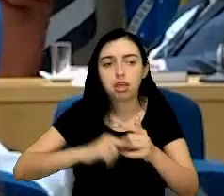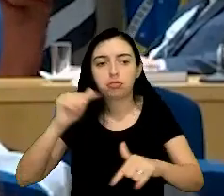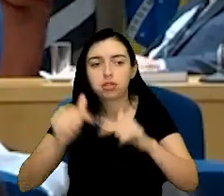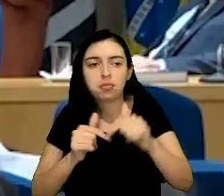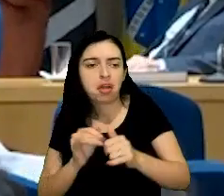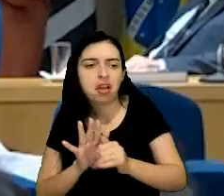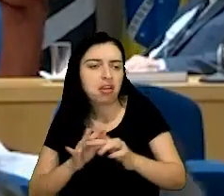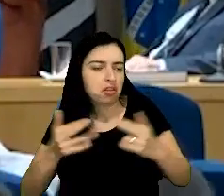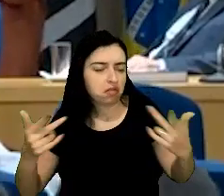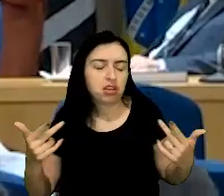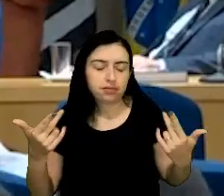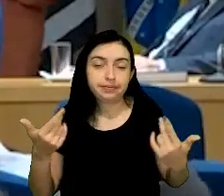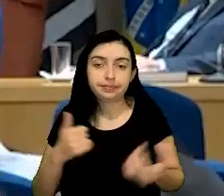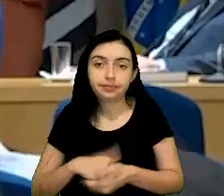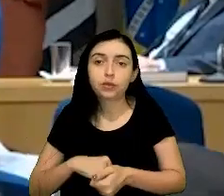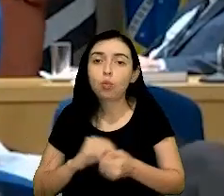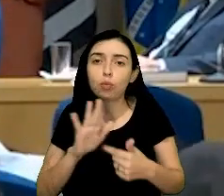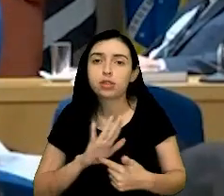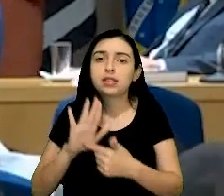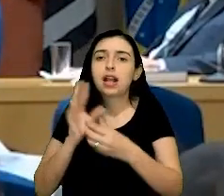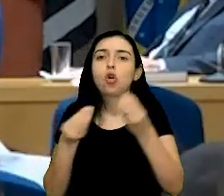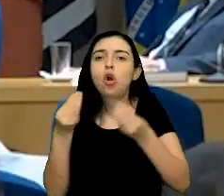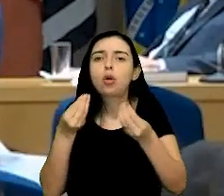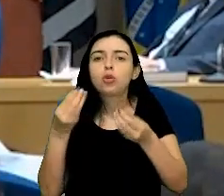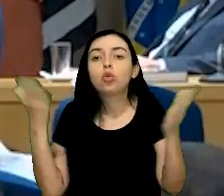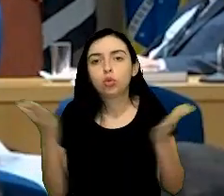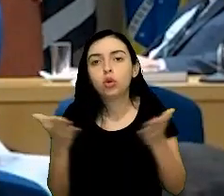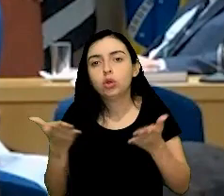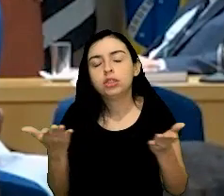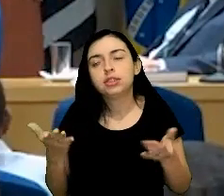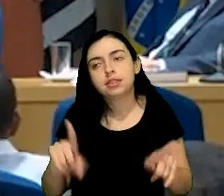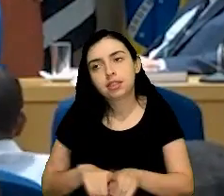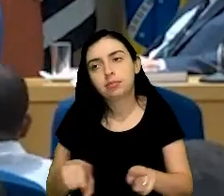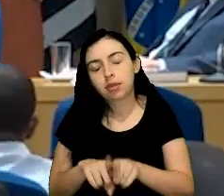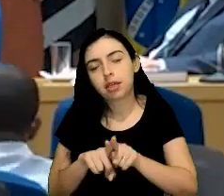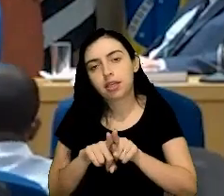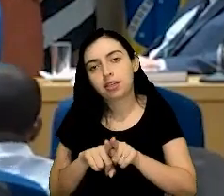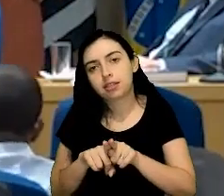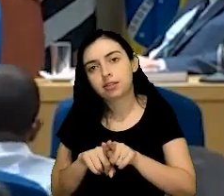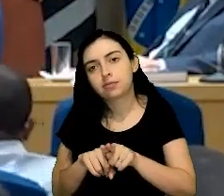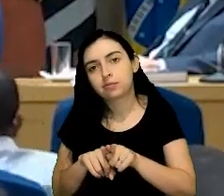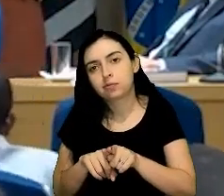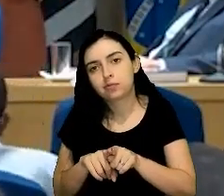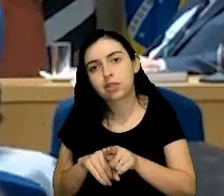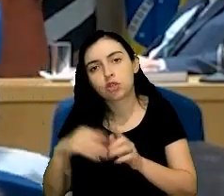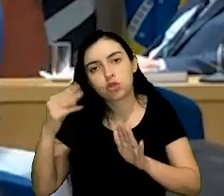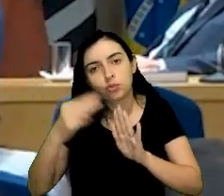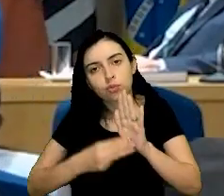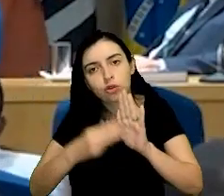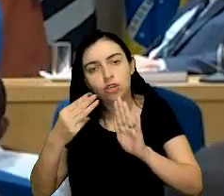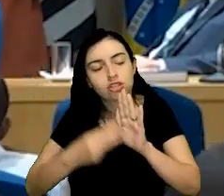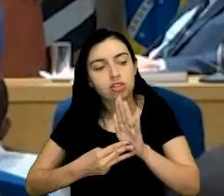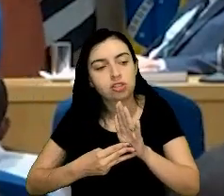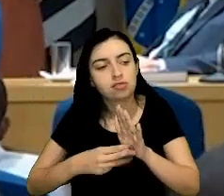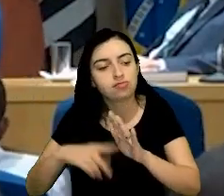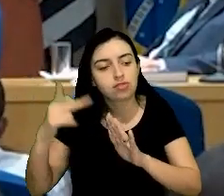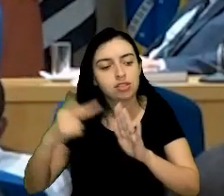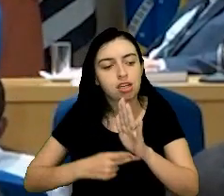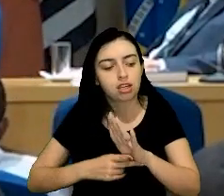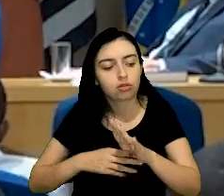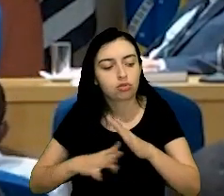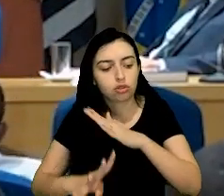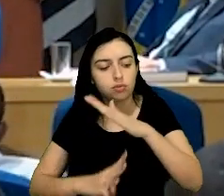que, naquele momento e ainda hoje, porque o que tem hoje de ações para as migrações tem a ver com a fronteira com a